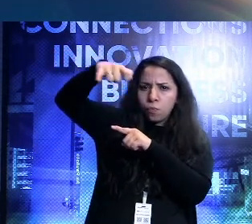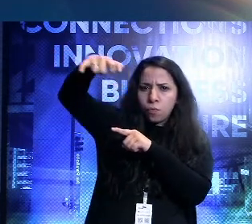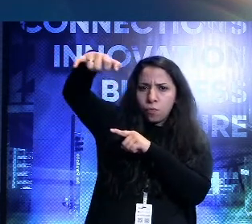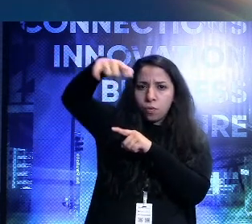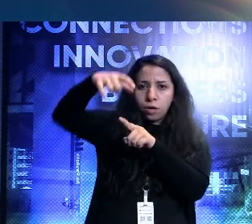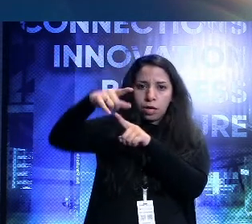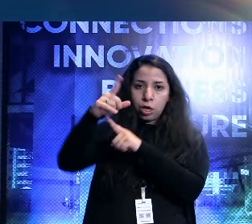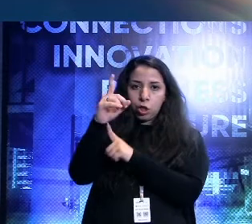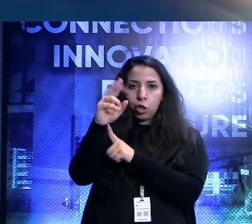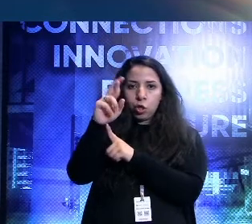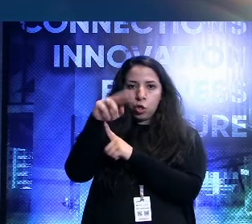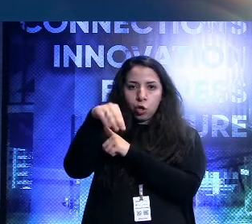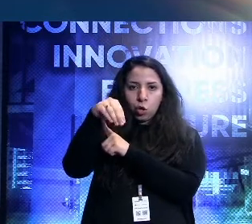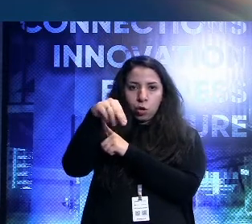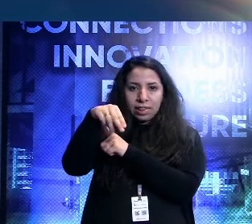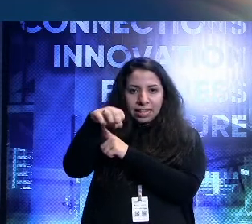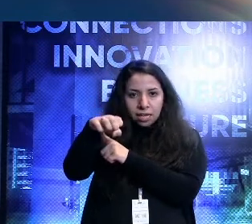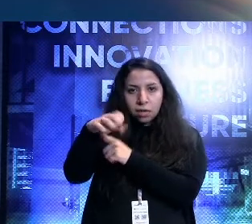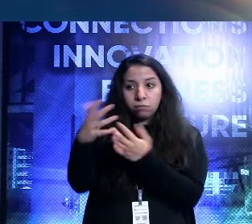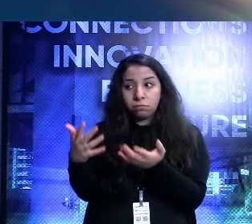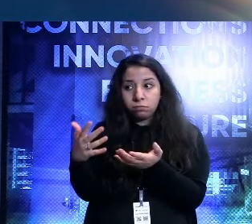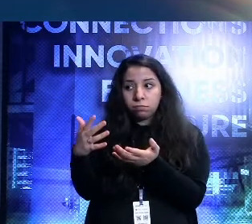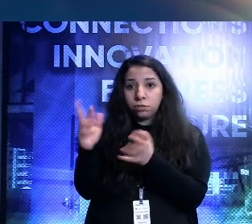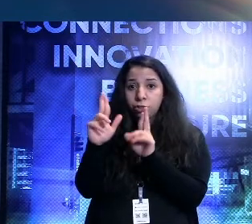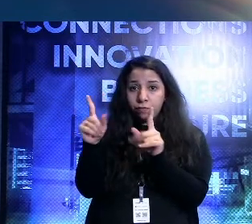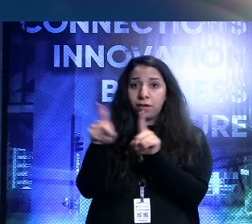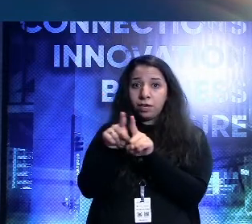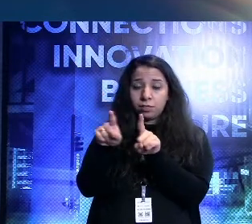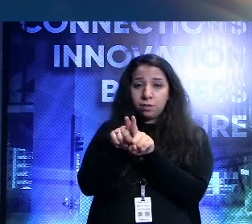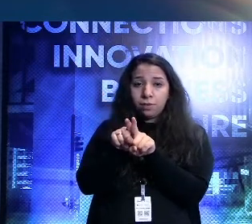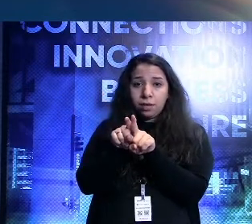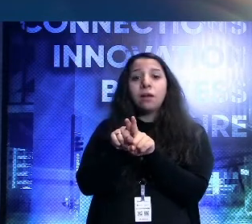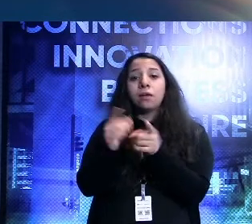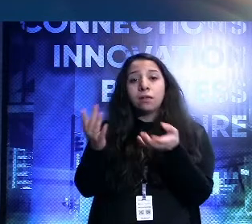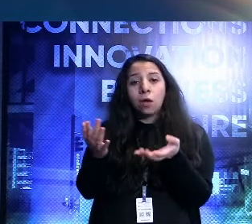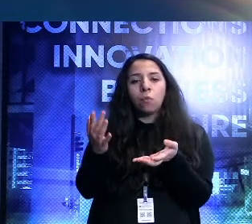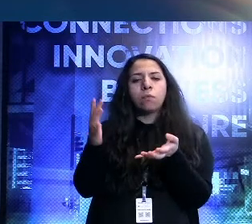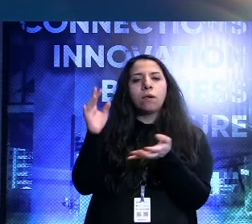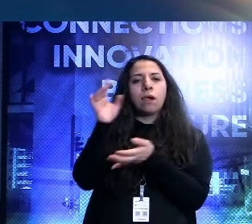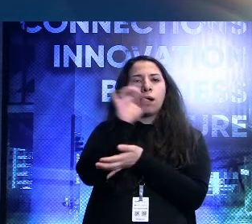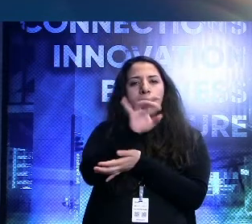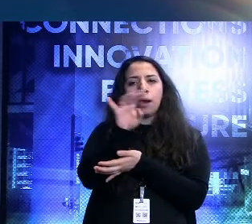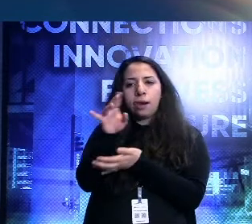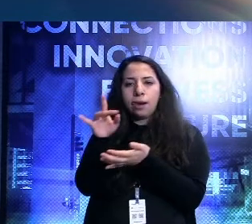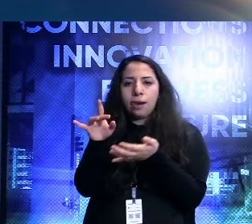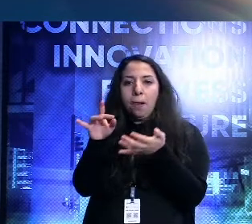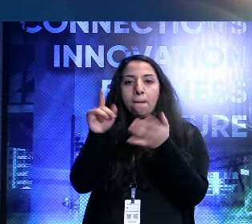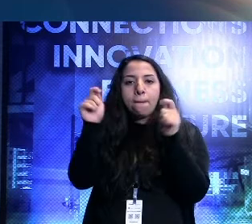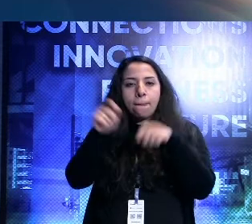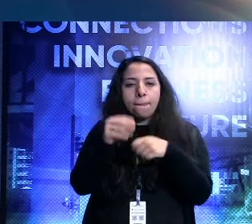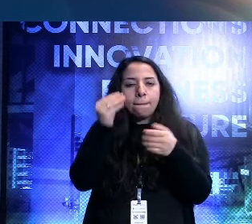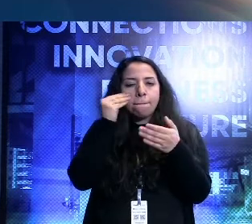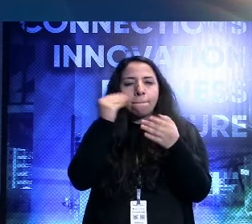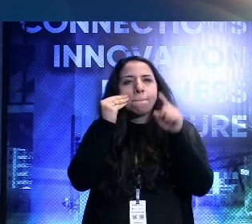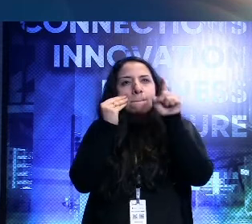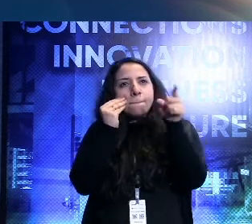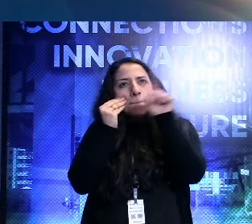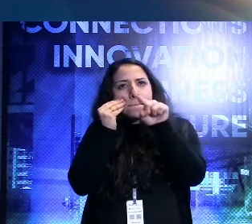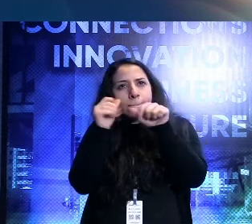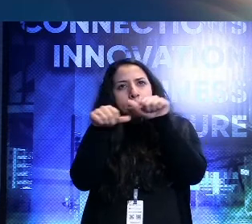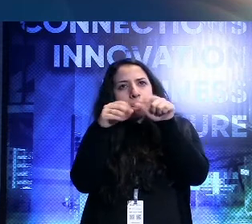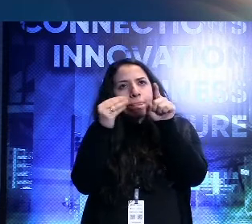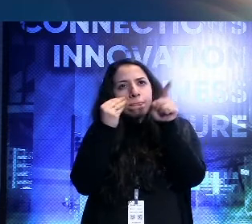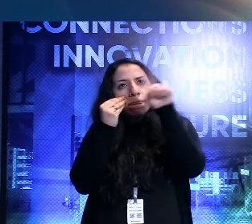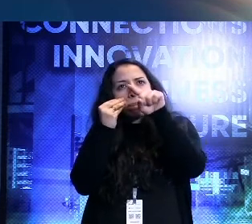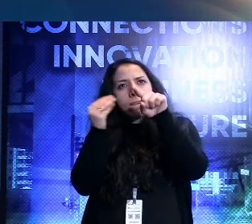E você pode ir testando isso, né? Você pode o tempo inteiro ir clicando num ícone e no outro e ficar trocando a